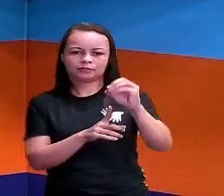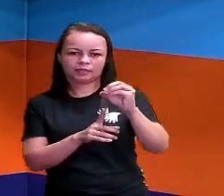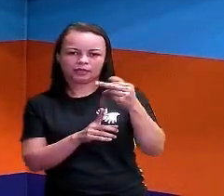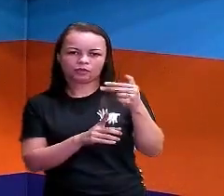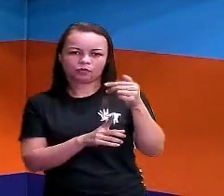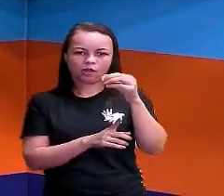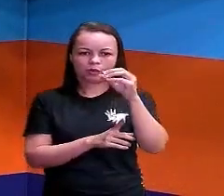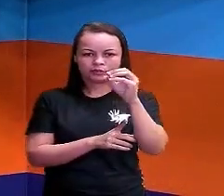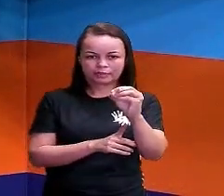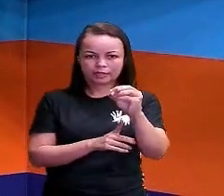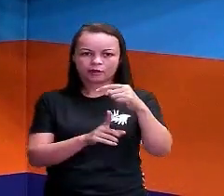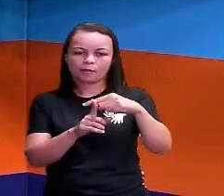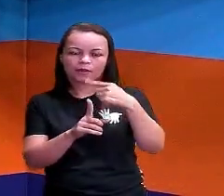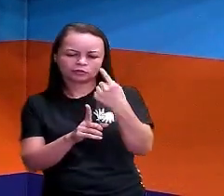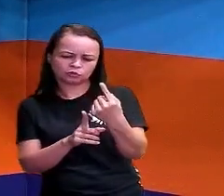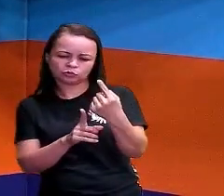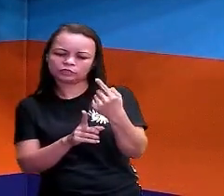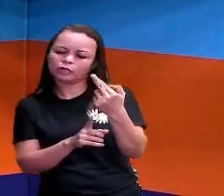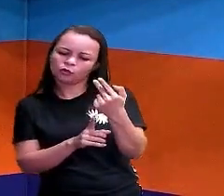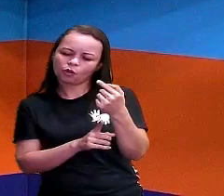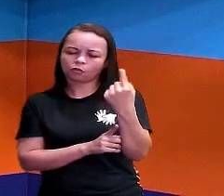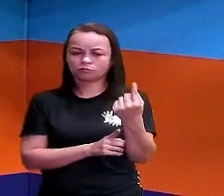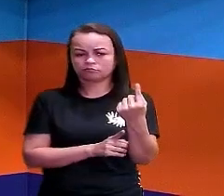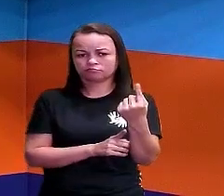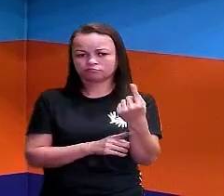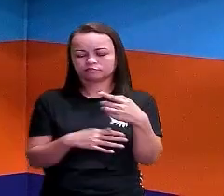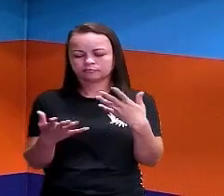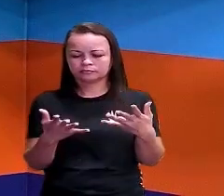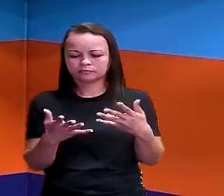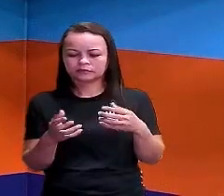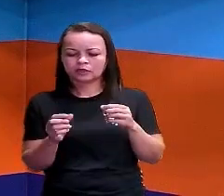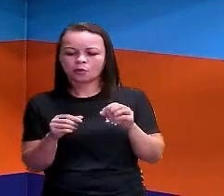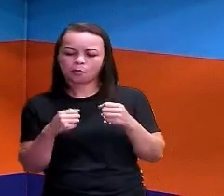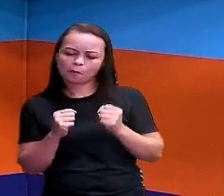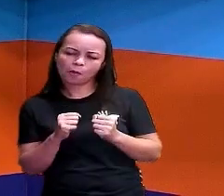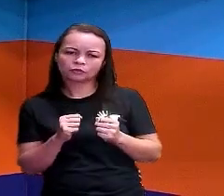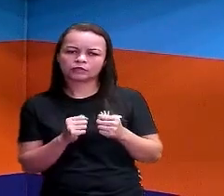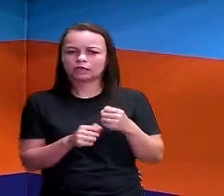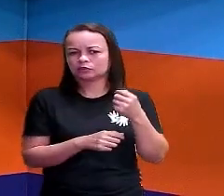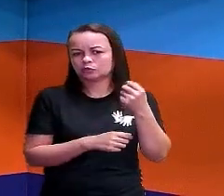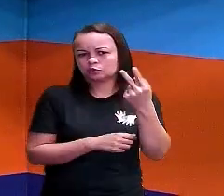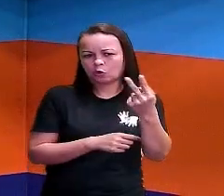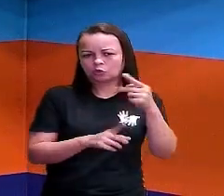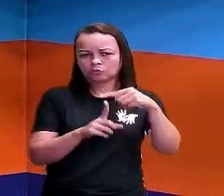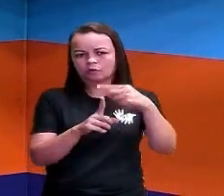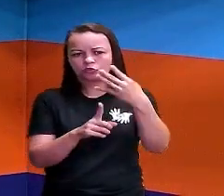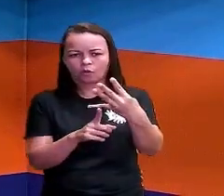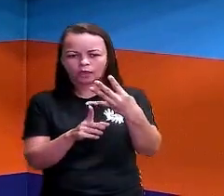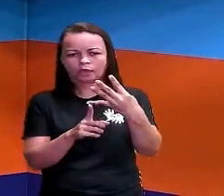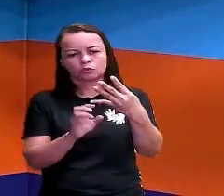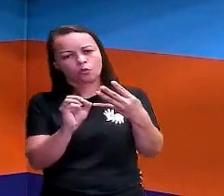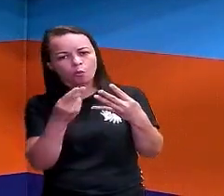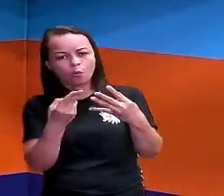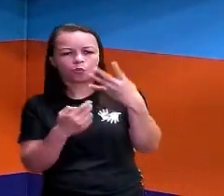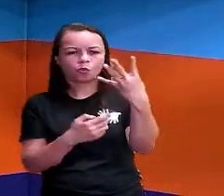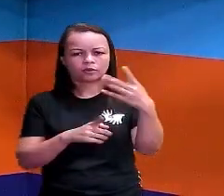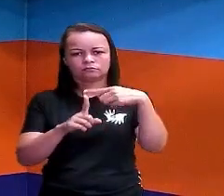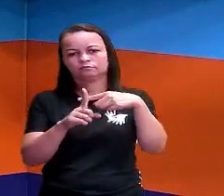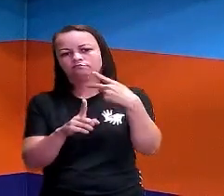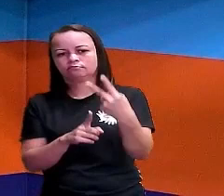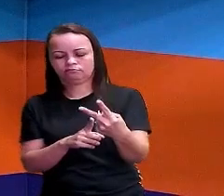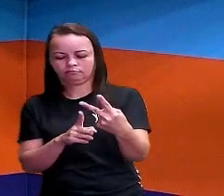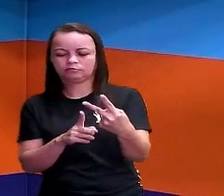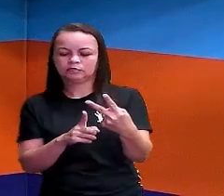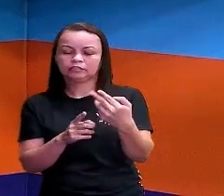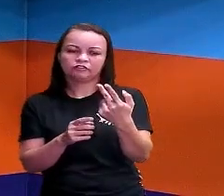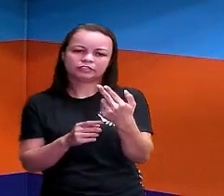eu posso botar, ó, 2 mais 4 é igual a 4 mais 2, que vai dar o mesmo resultado, vai dar 6. A ordem